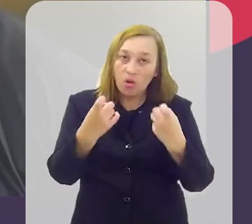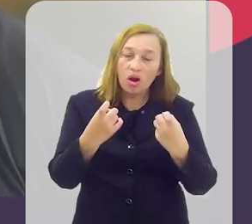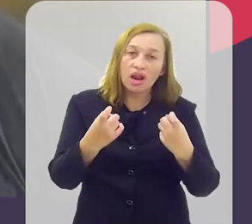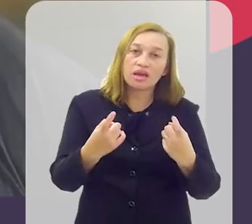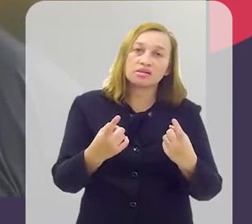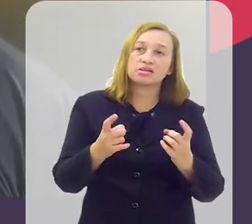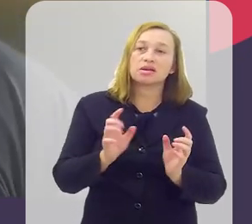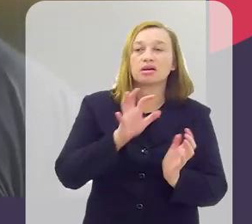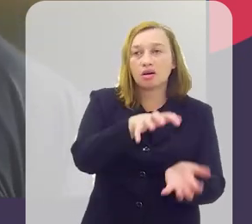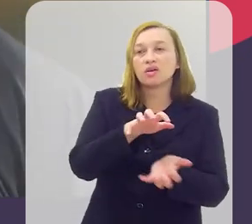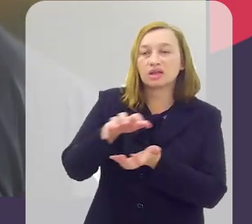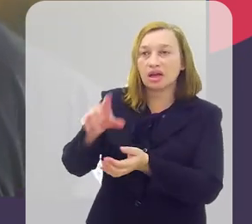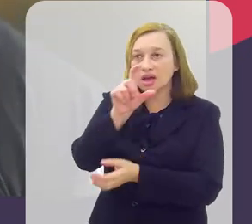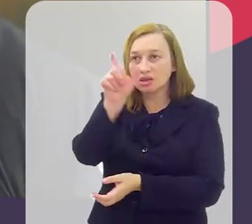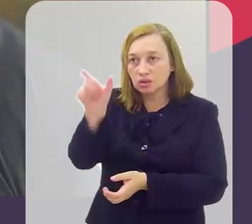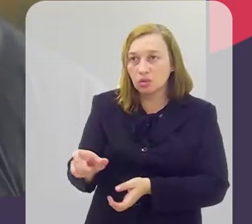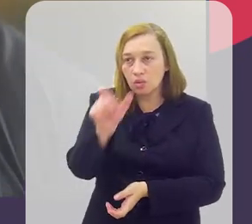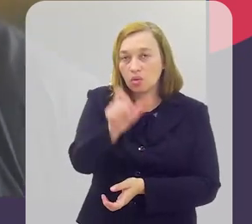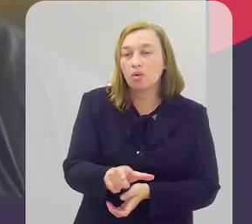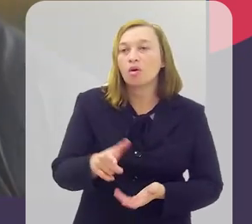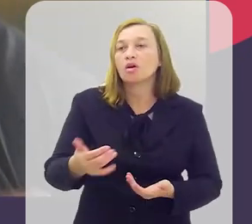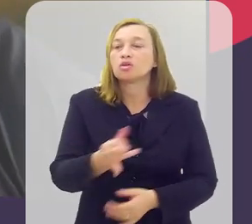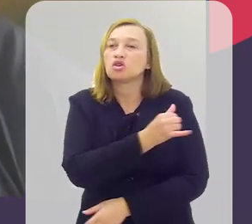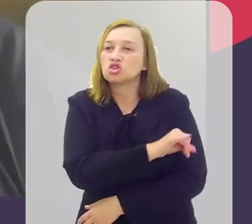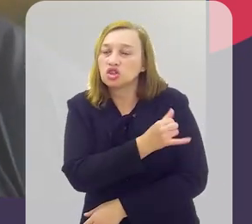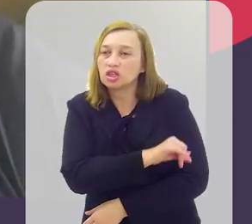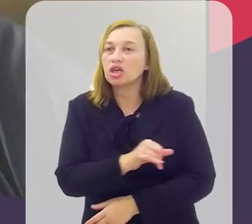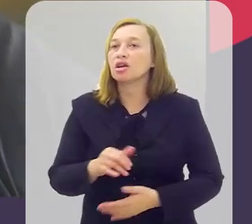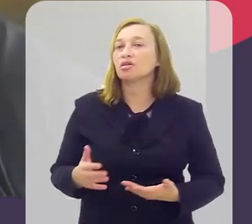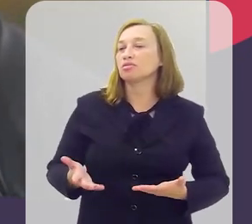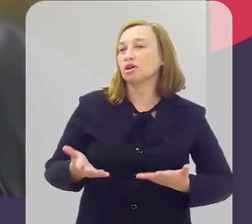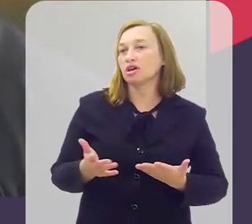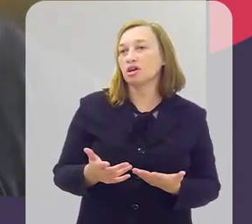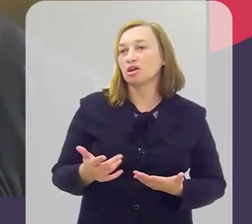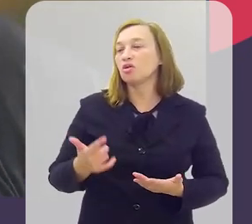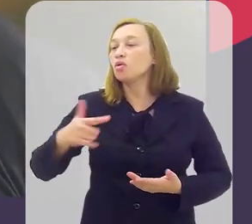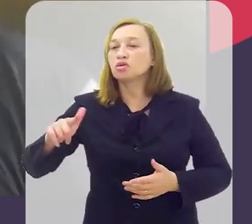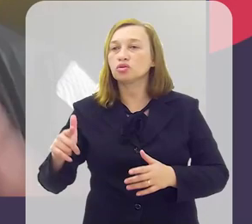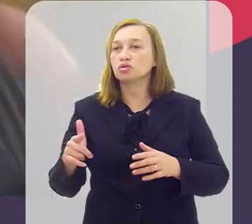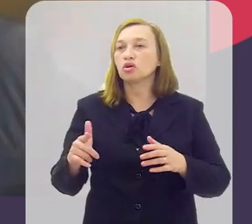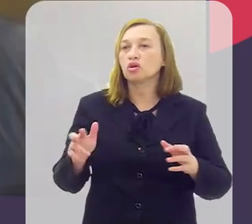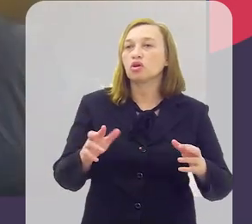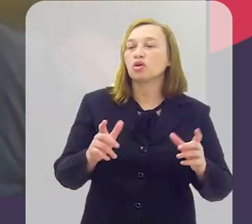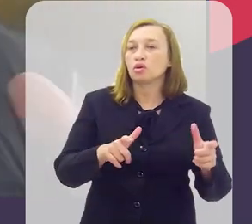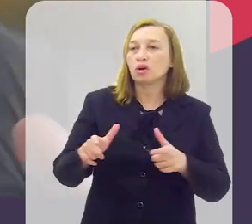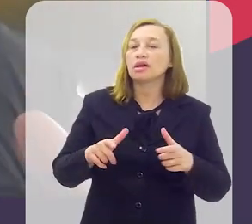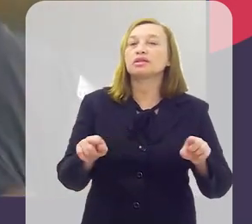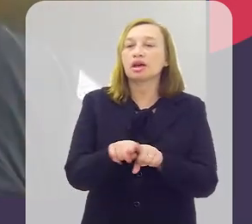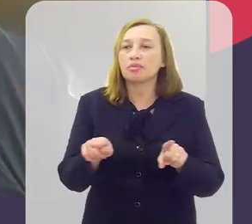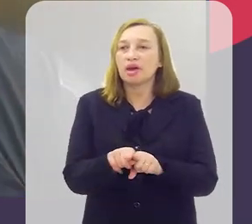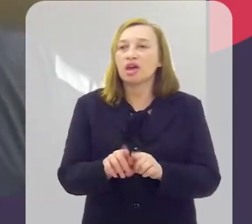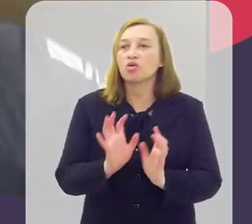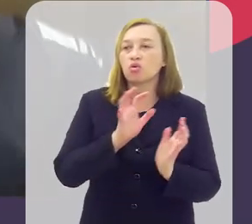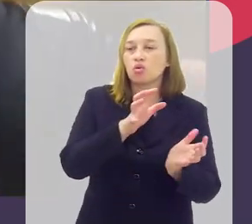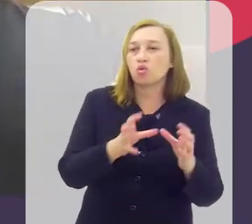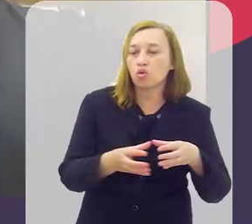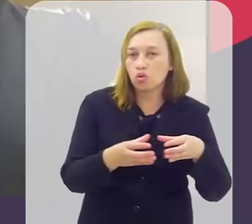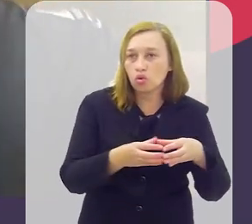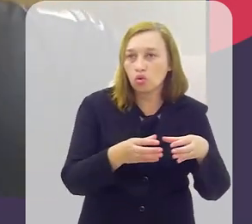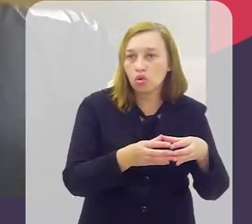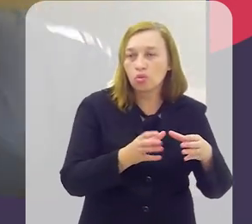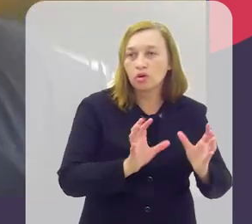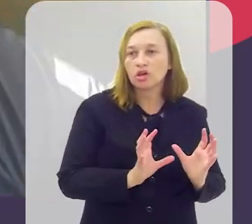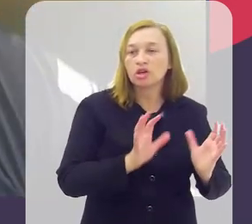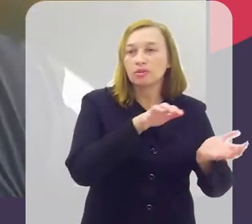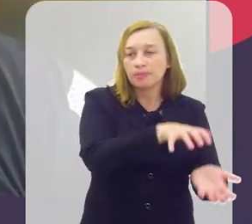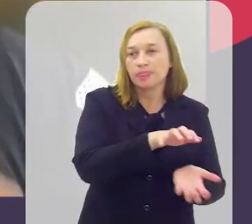A maior dificuldade hoje em dia é essa. Em relação ao que o Lucas falou, do grupo de entregadores, às vezes você vê